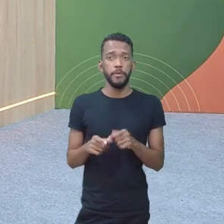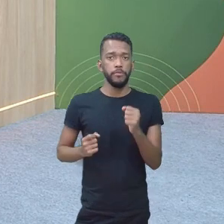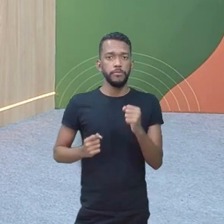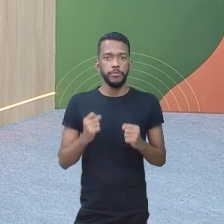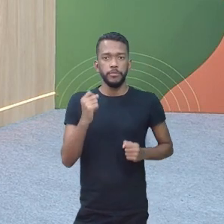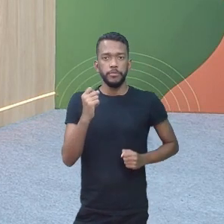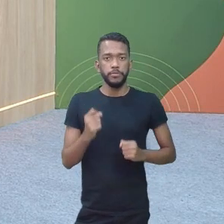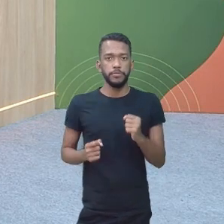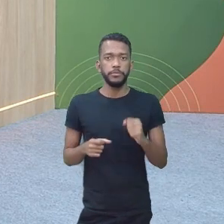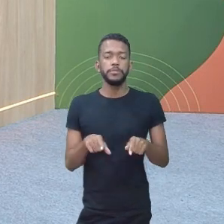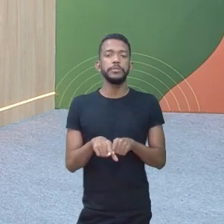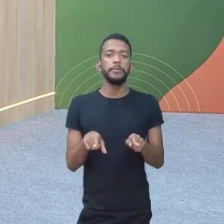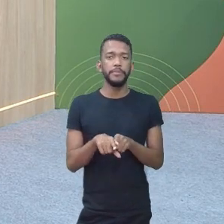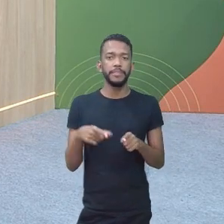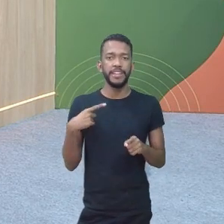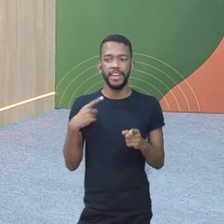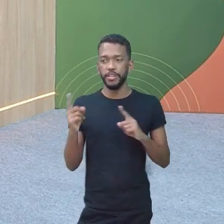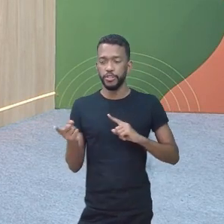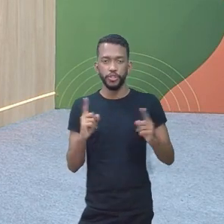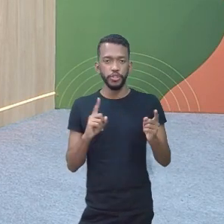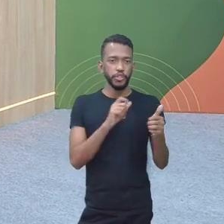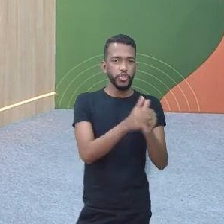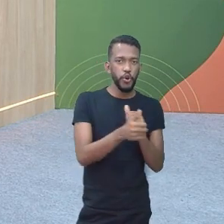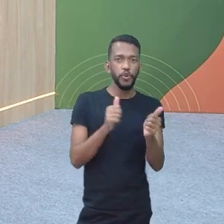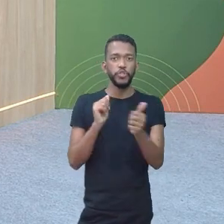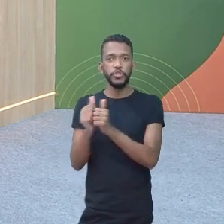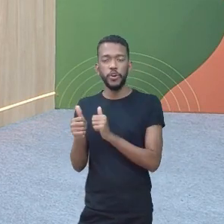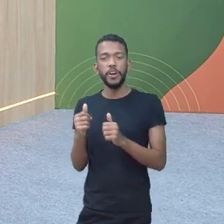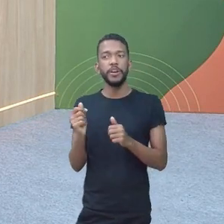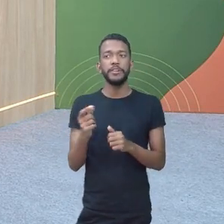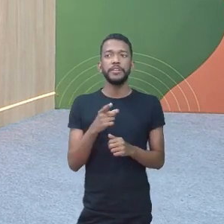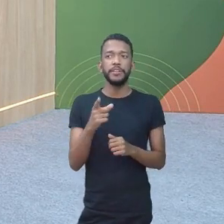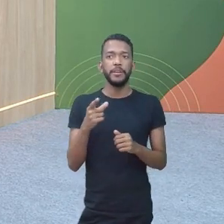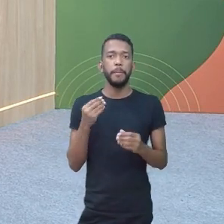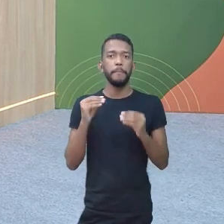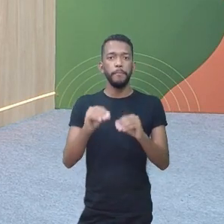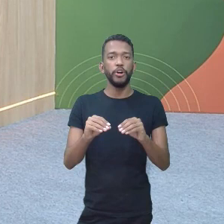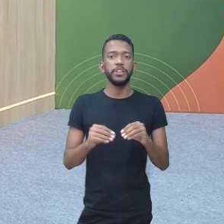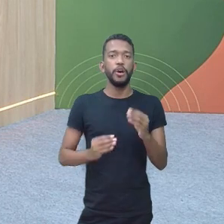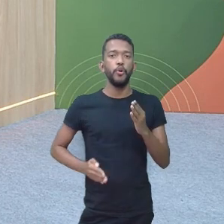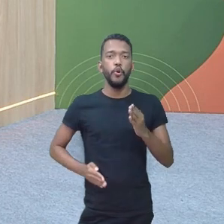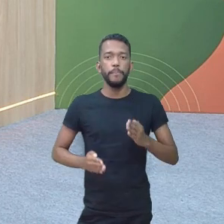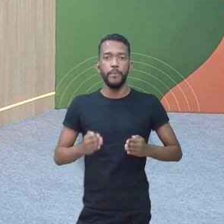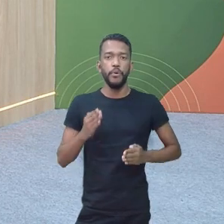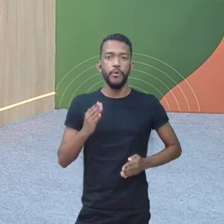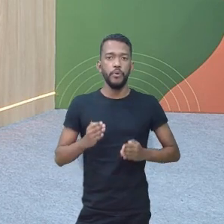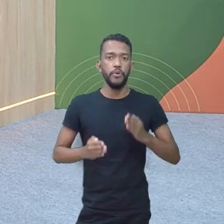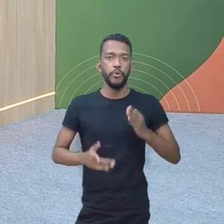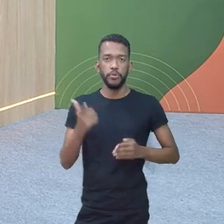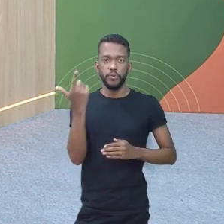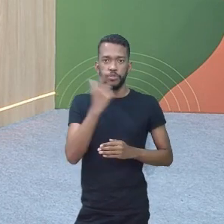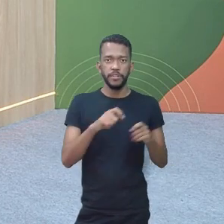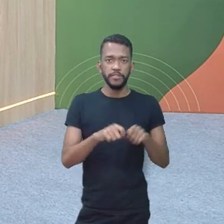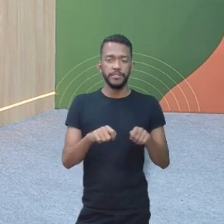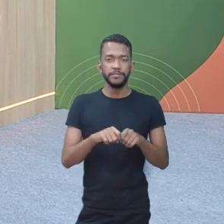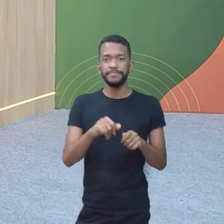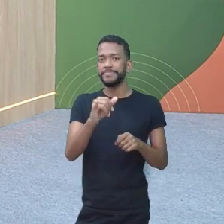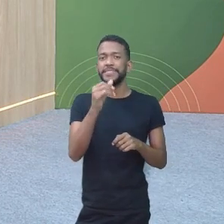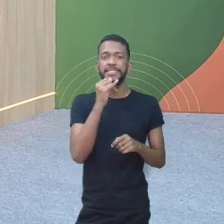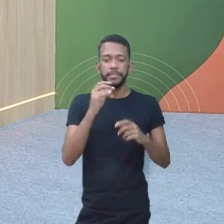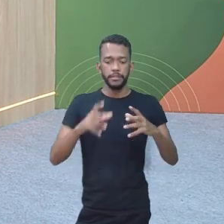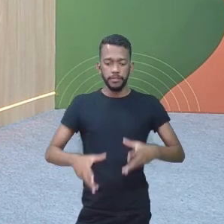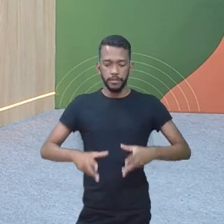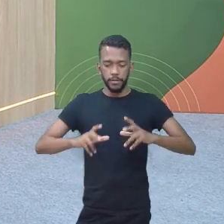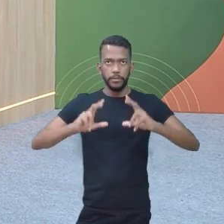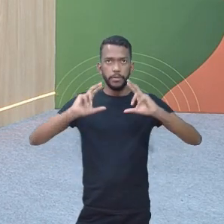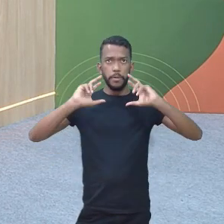mesmo. Entre um jogo e outro, eles colocam um robô que ele consegue acertar a cesta